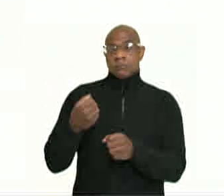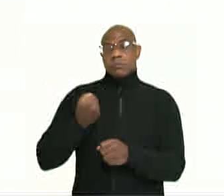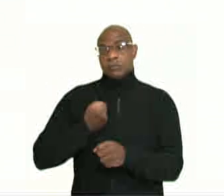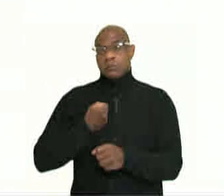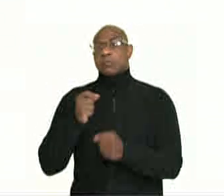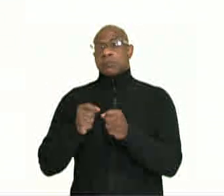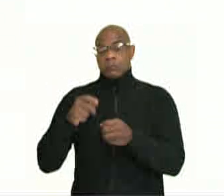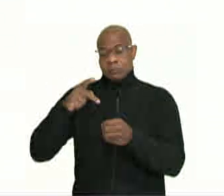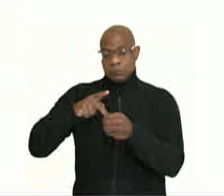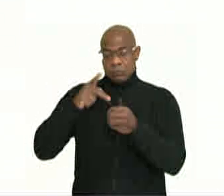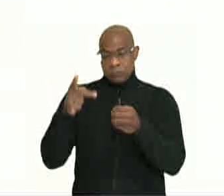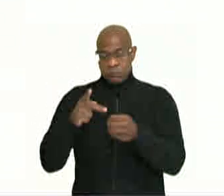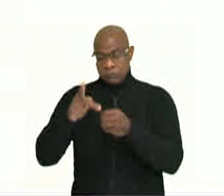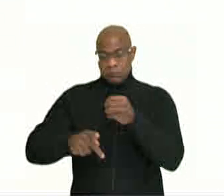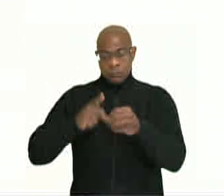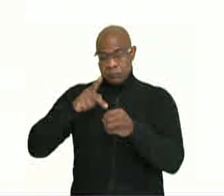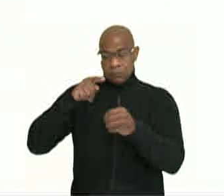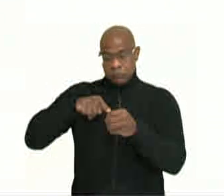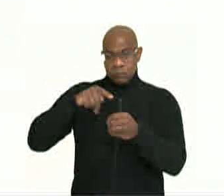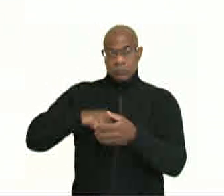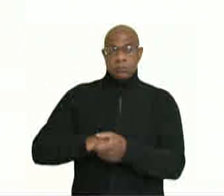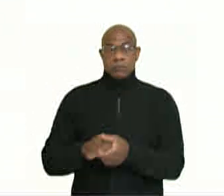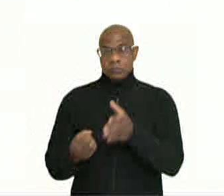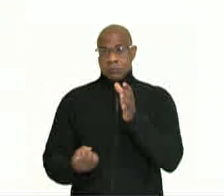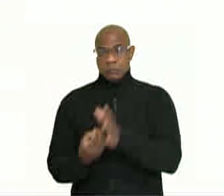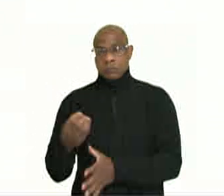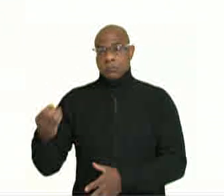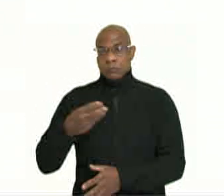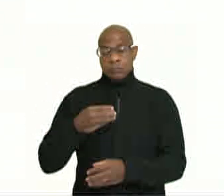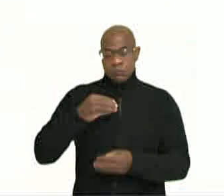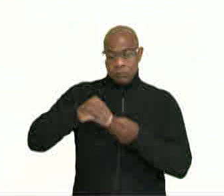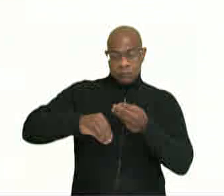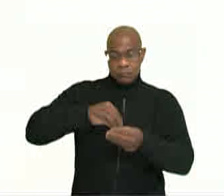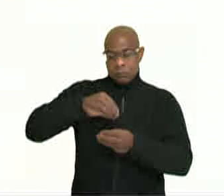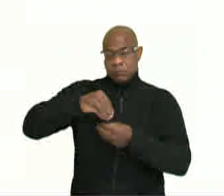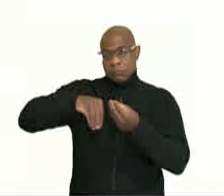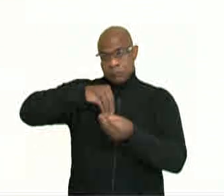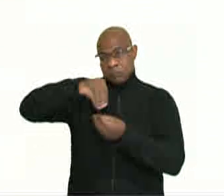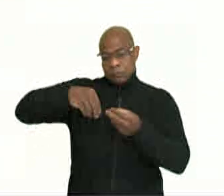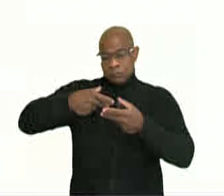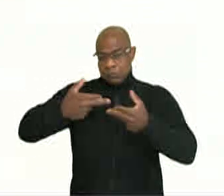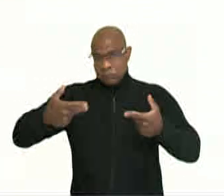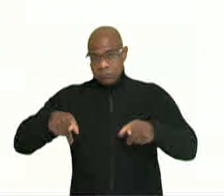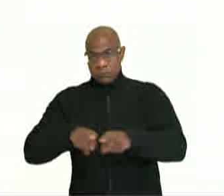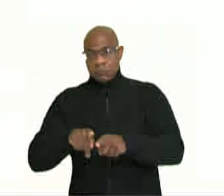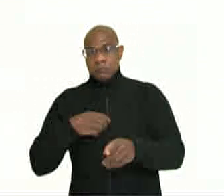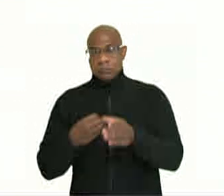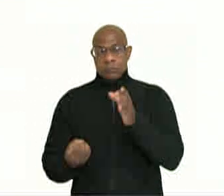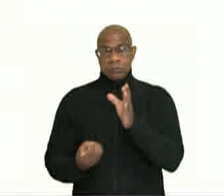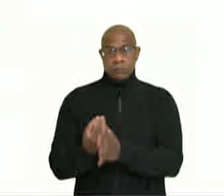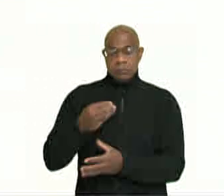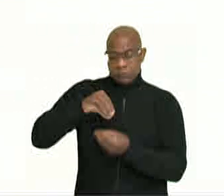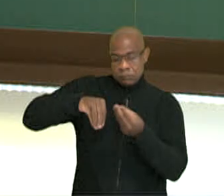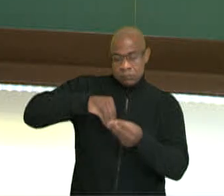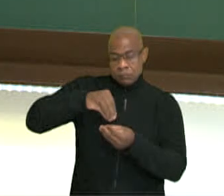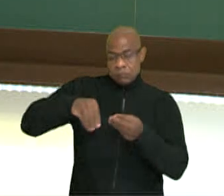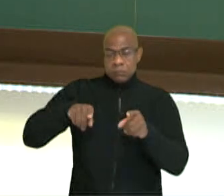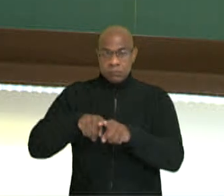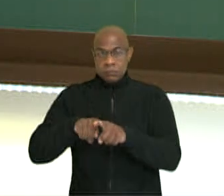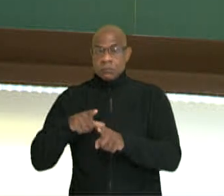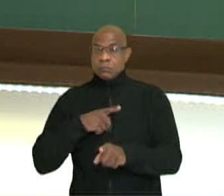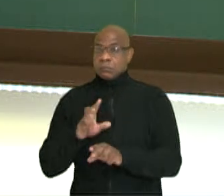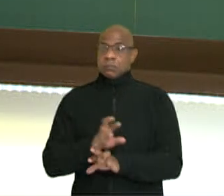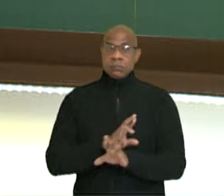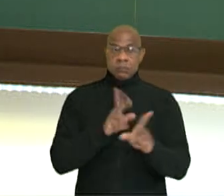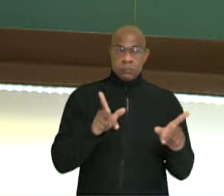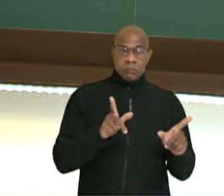novos elementos. Quando unimos átomos por ligações entre os elétrons, estamos formando novas substâncias. Então tem uma diferença